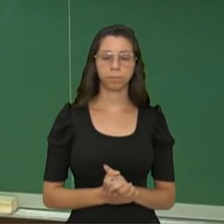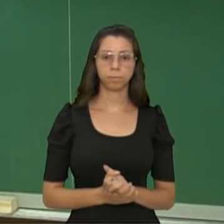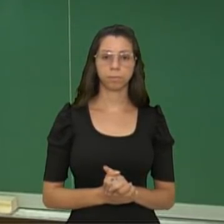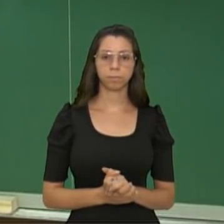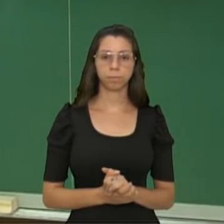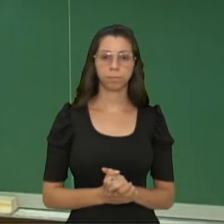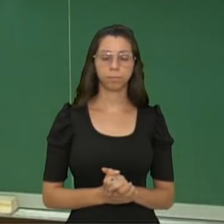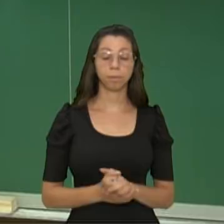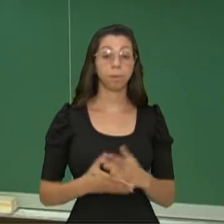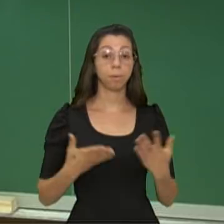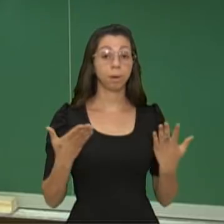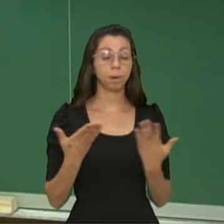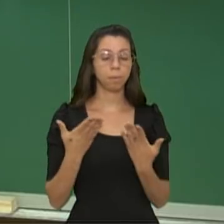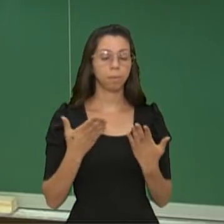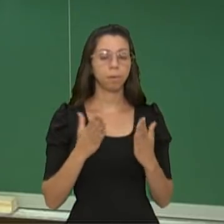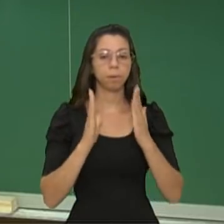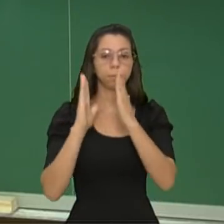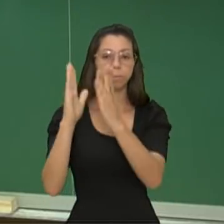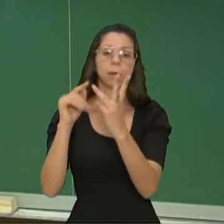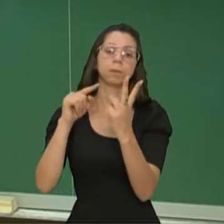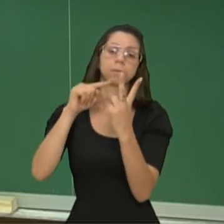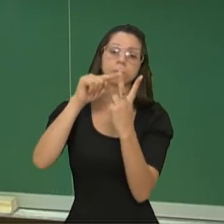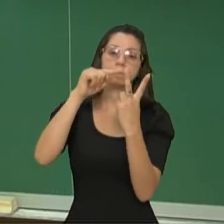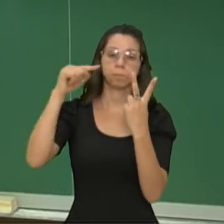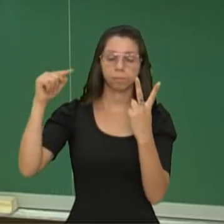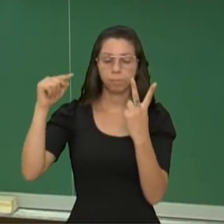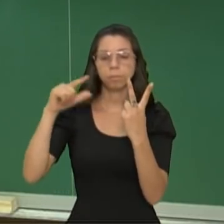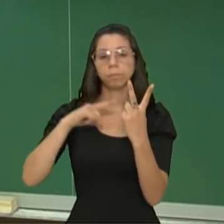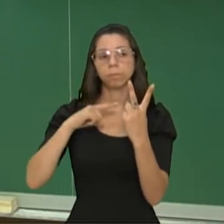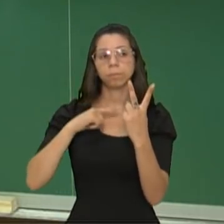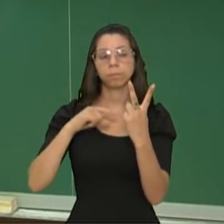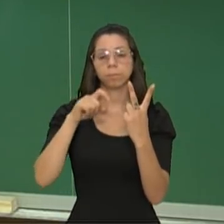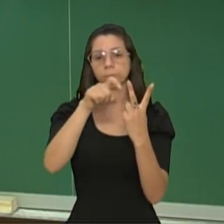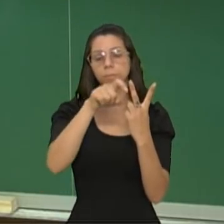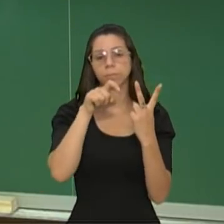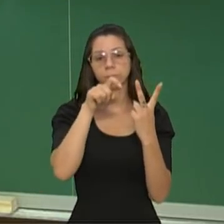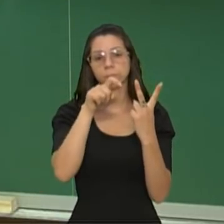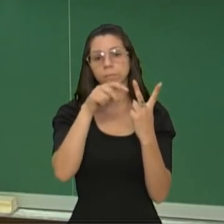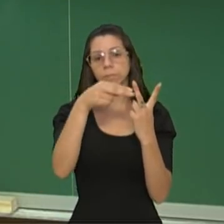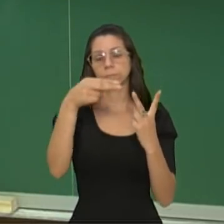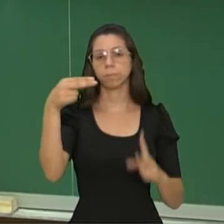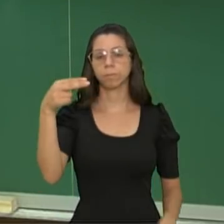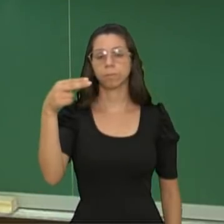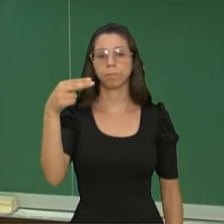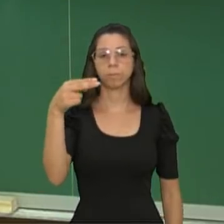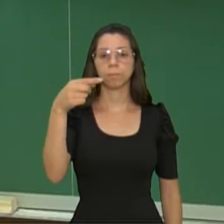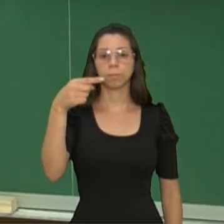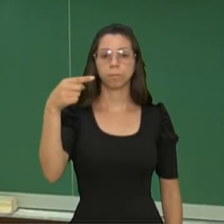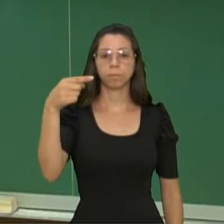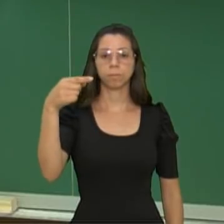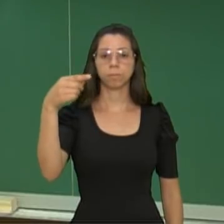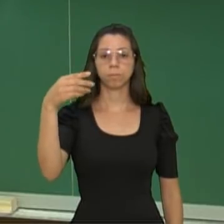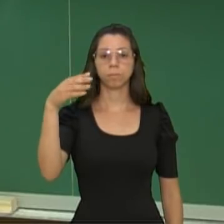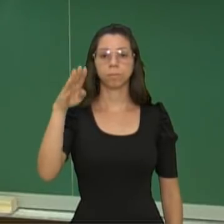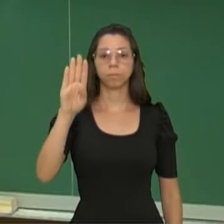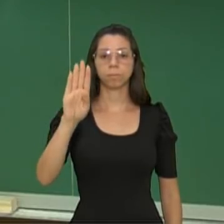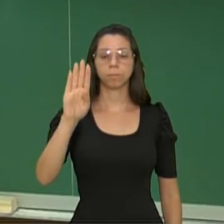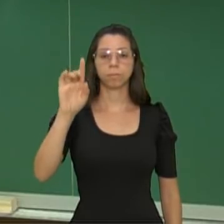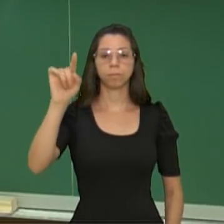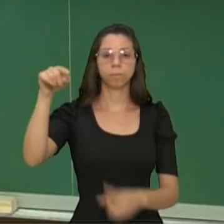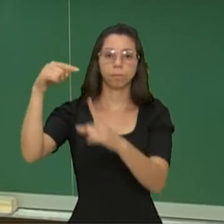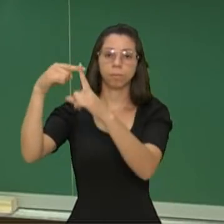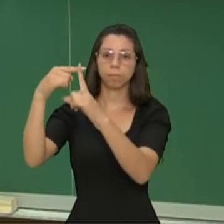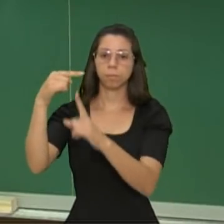fórmula de Bhaskara, eu tenho lá o meu x igual a menos b, mais